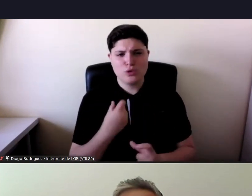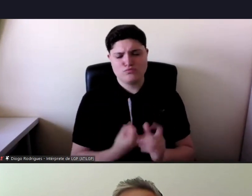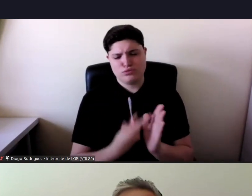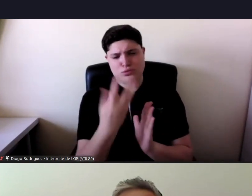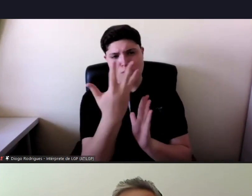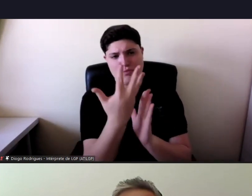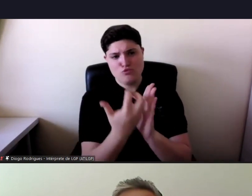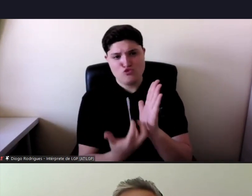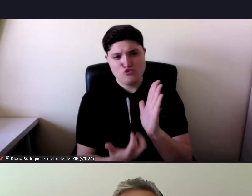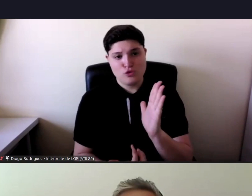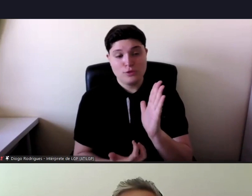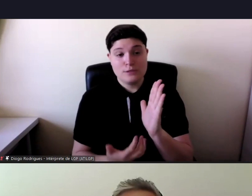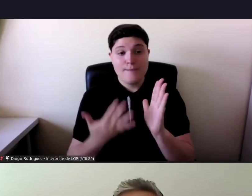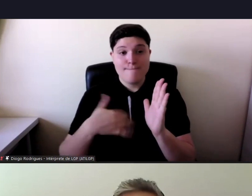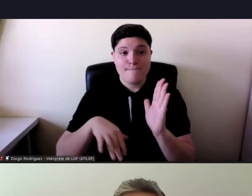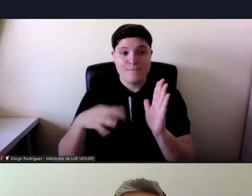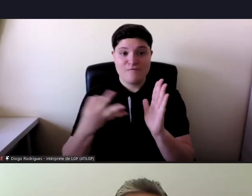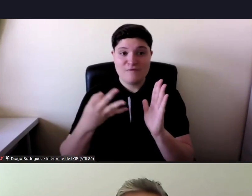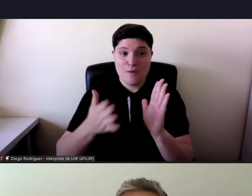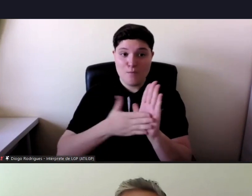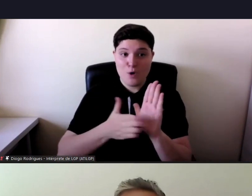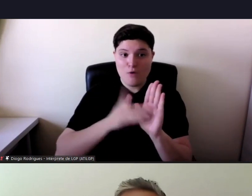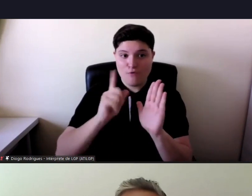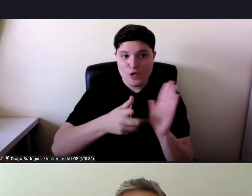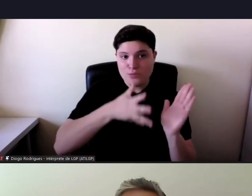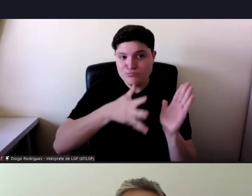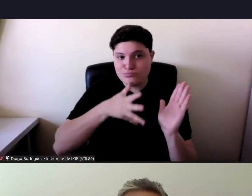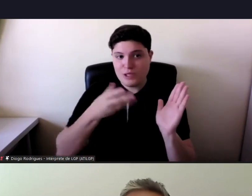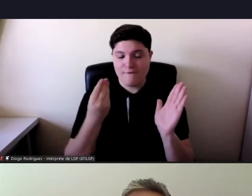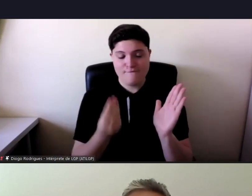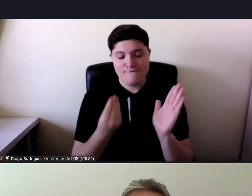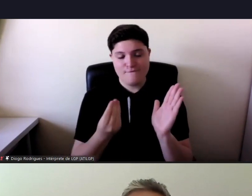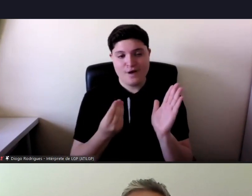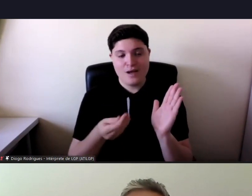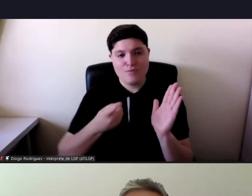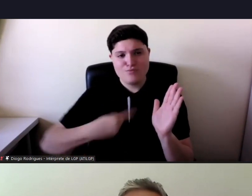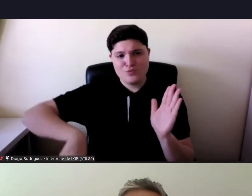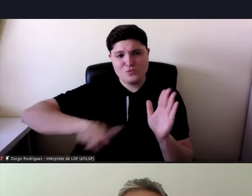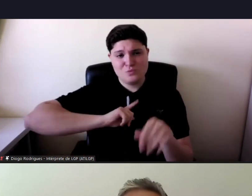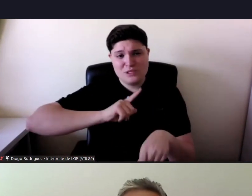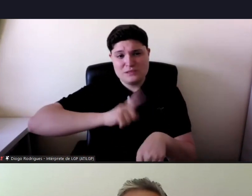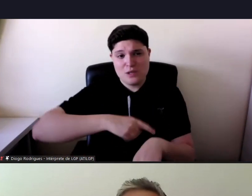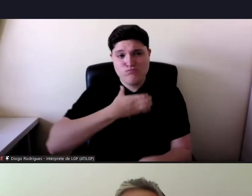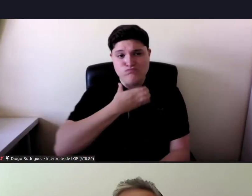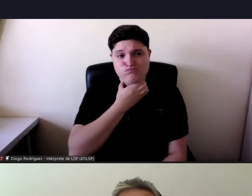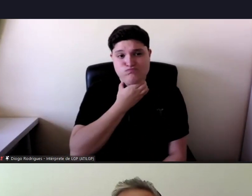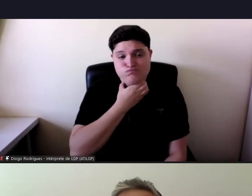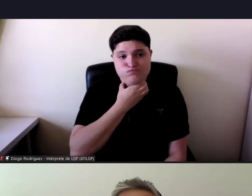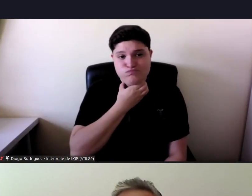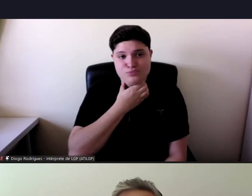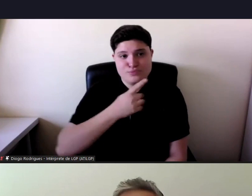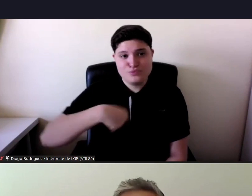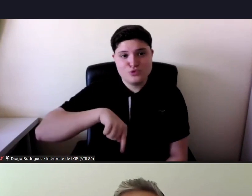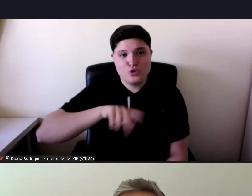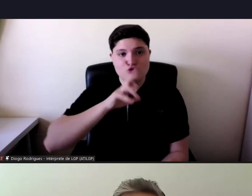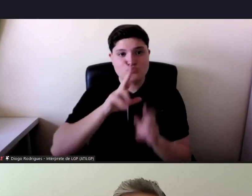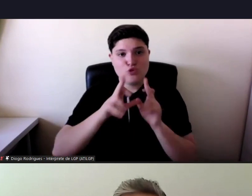comum. Portanto, não é possível limpar a atmosfera. A única coisa que podemos estar é trabalhar com fluxos,